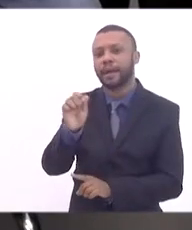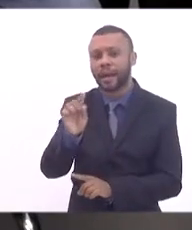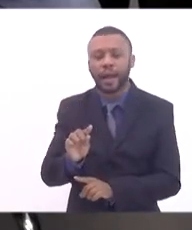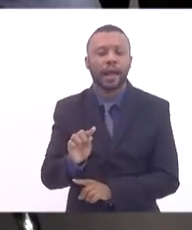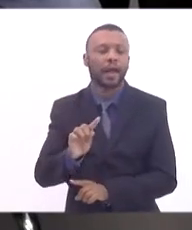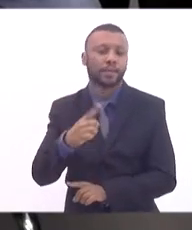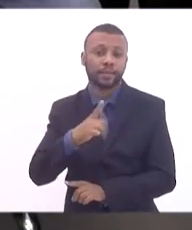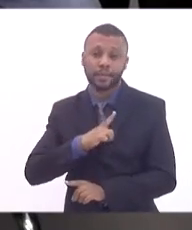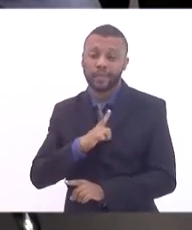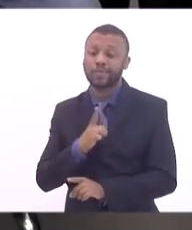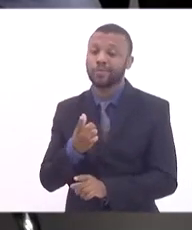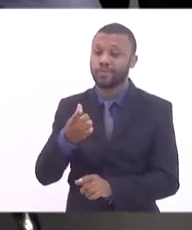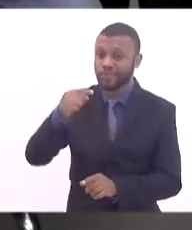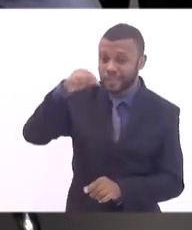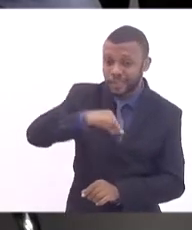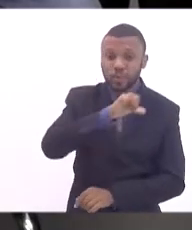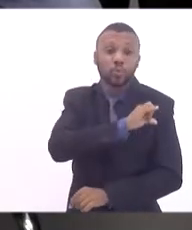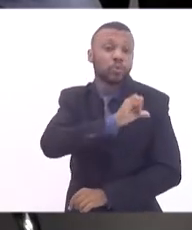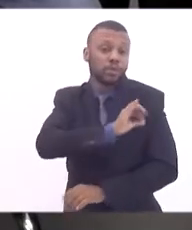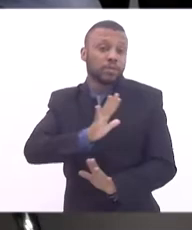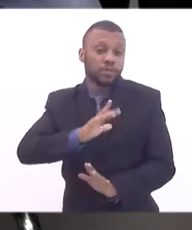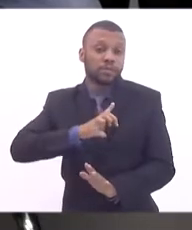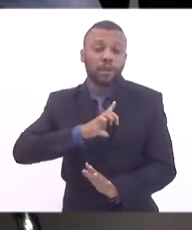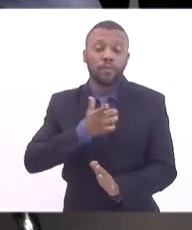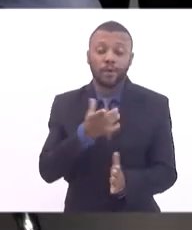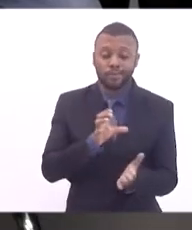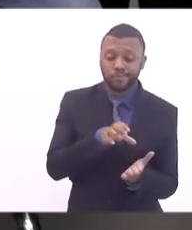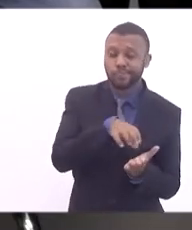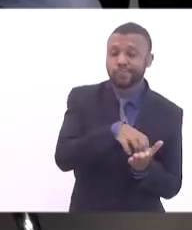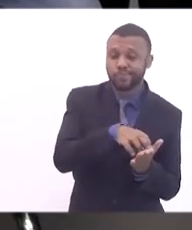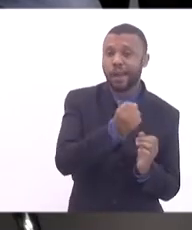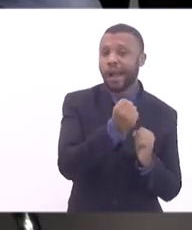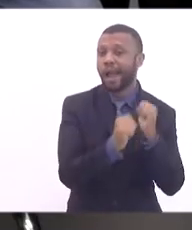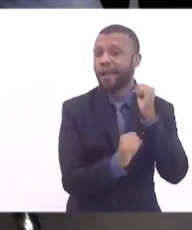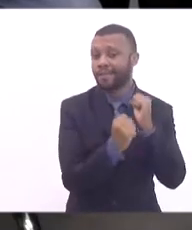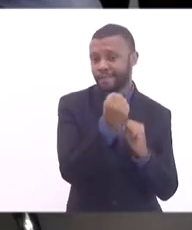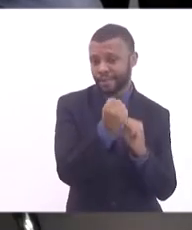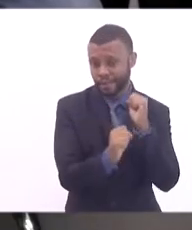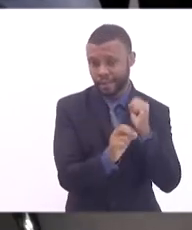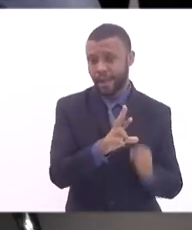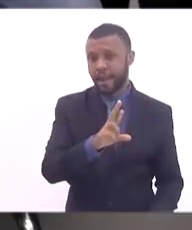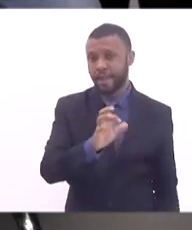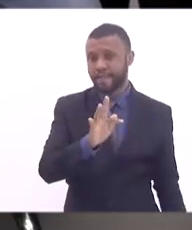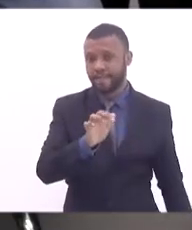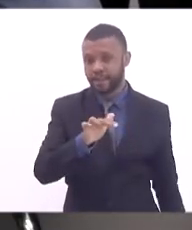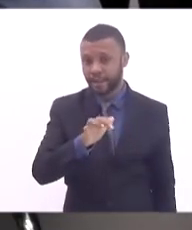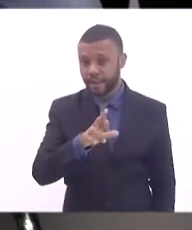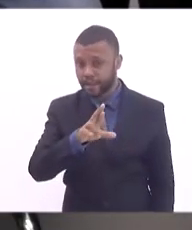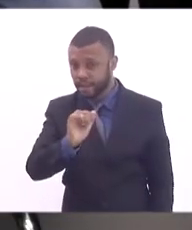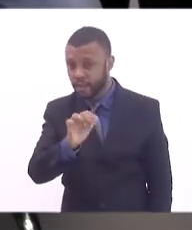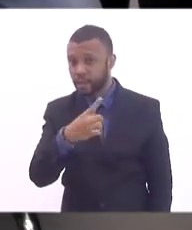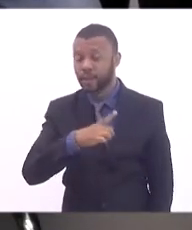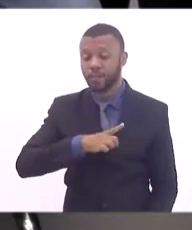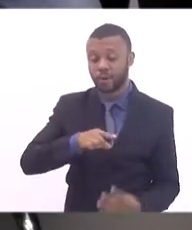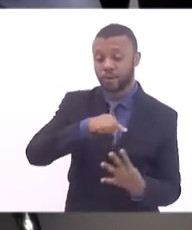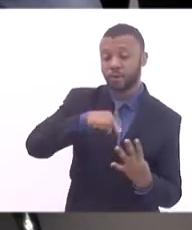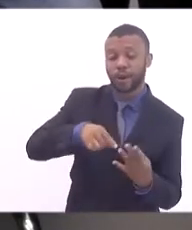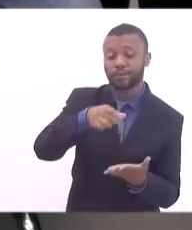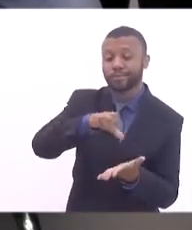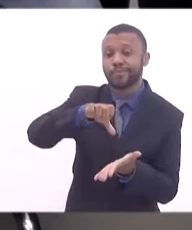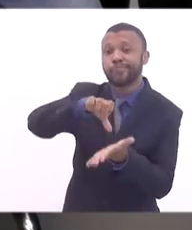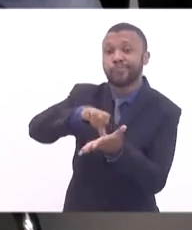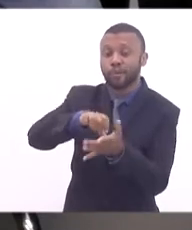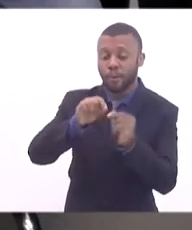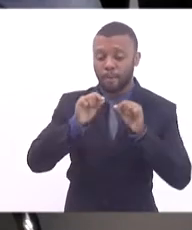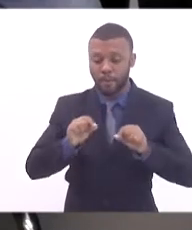de Janeiro a Refinaria temos no estado do Rio de Janeiro uma das quatro horas centrais petroquímicas do país